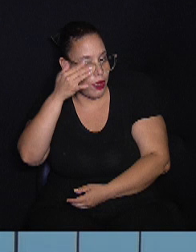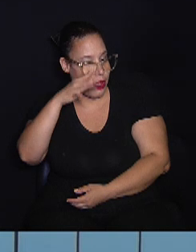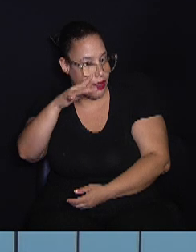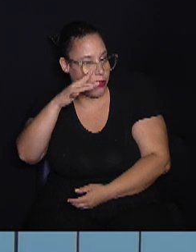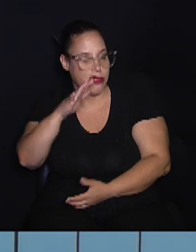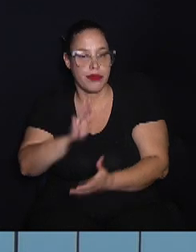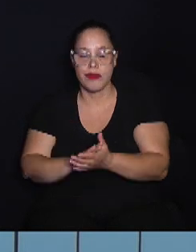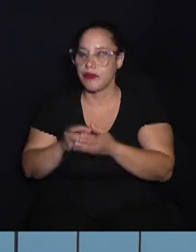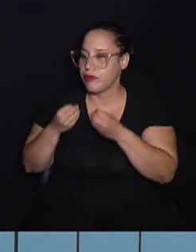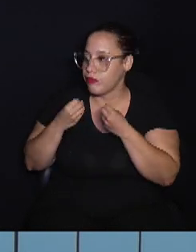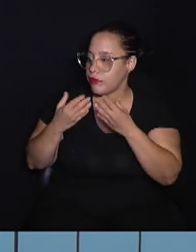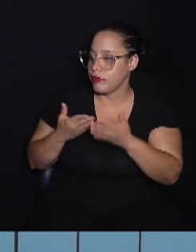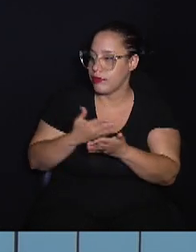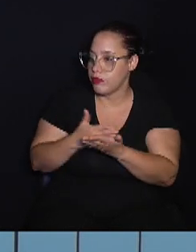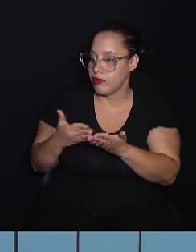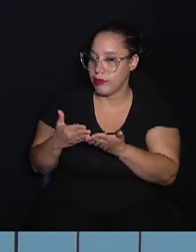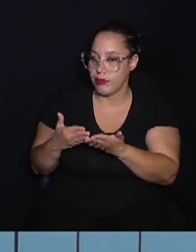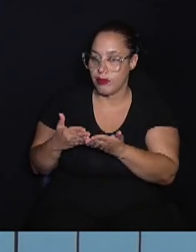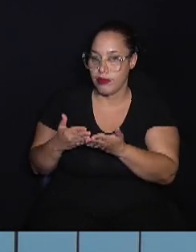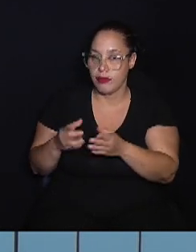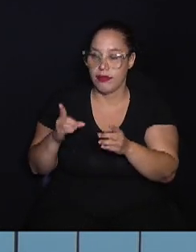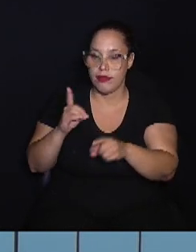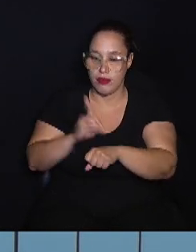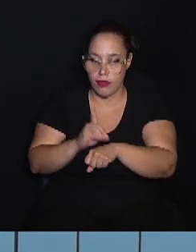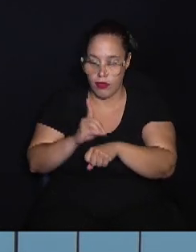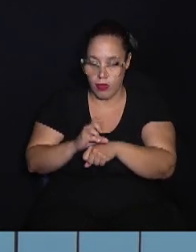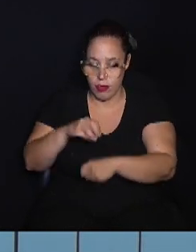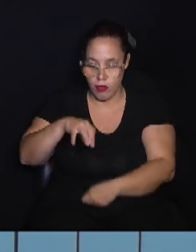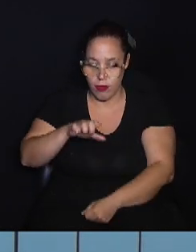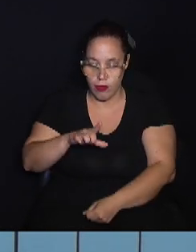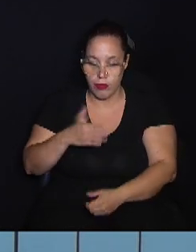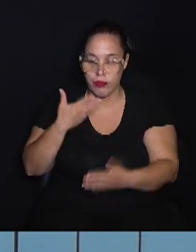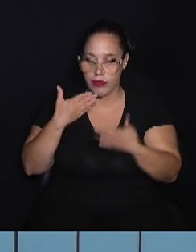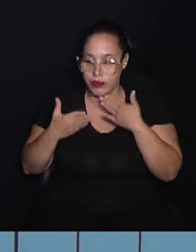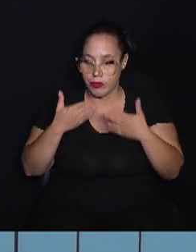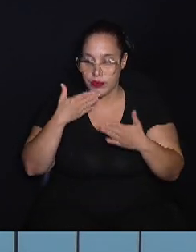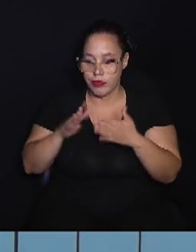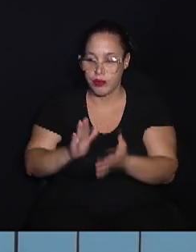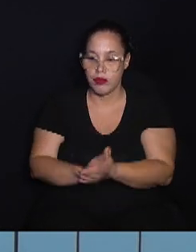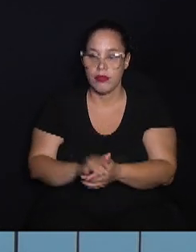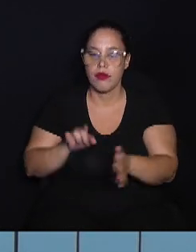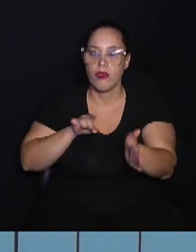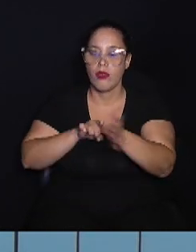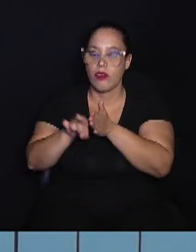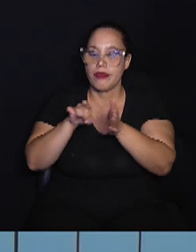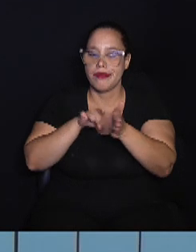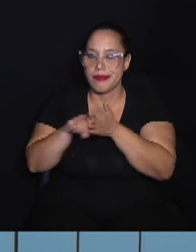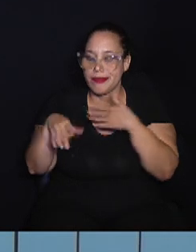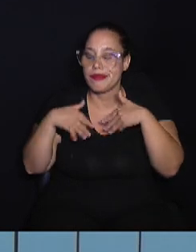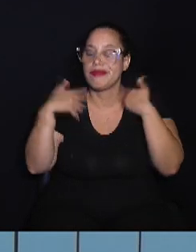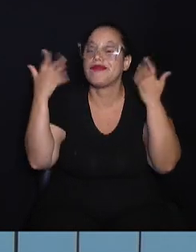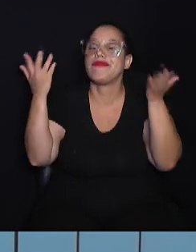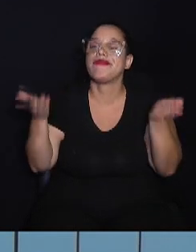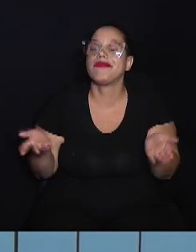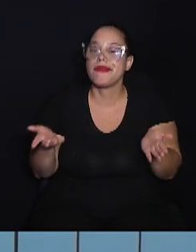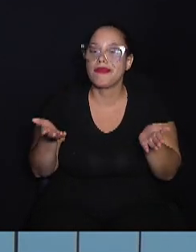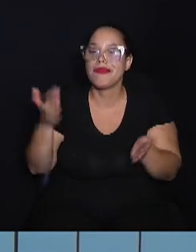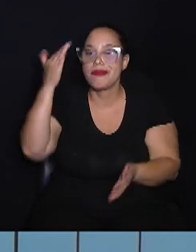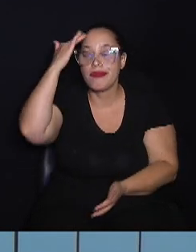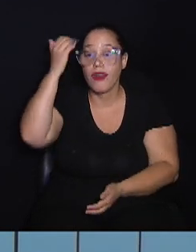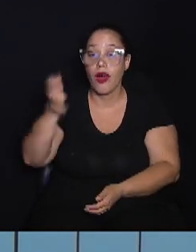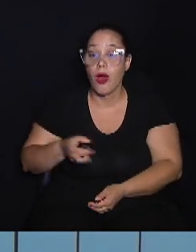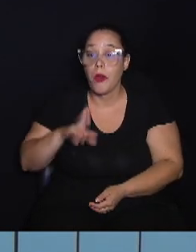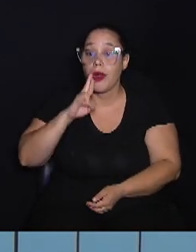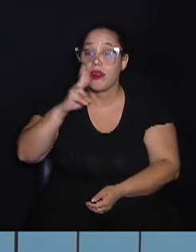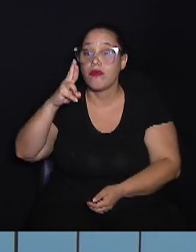joia Vamos começar então né Dr Miguel nosso bate-papo aqui com essa pergunta que todo mundo quer saber a resposta